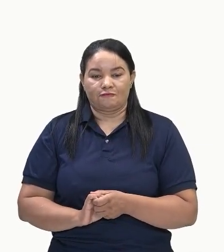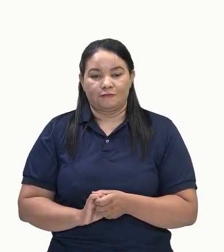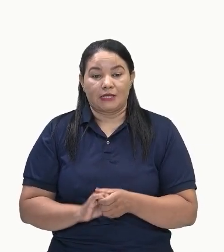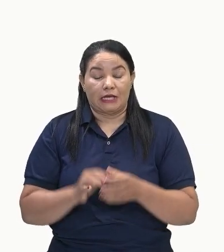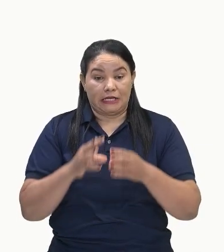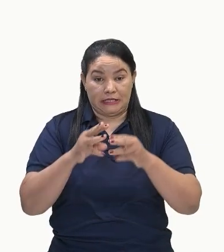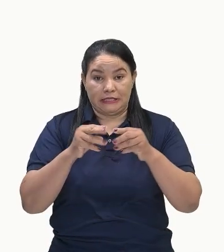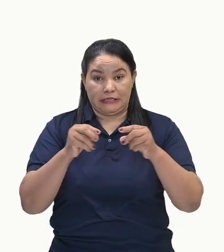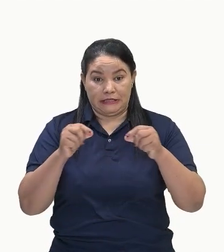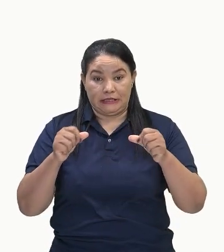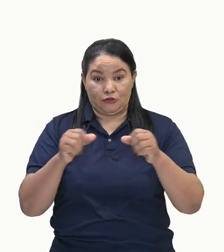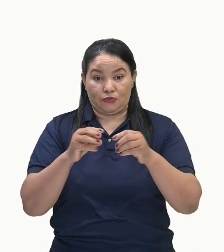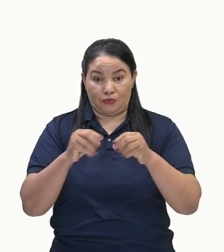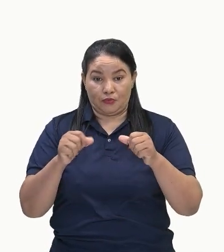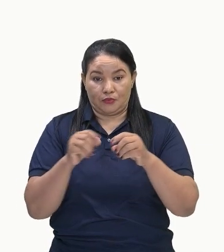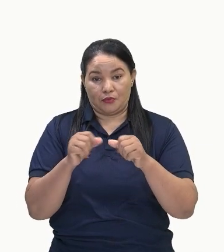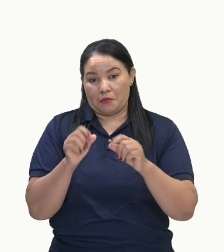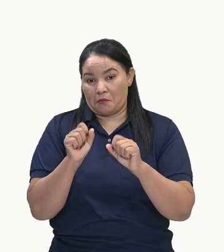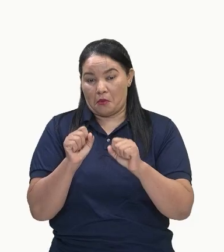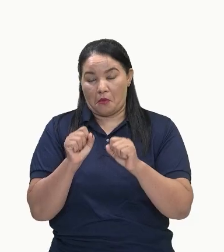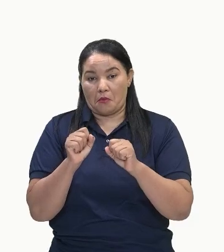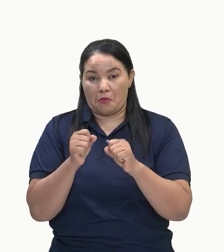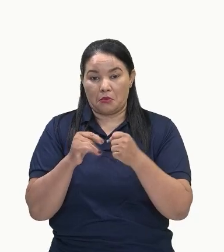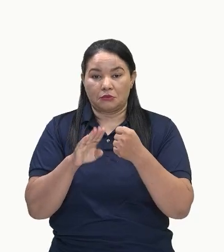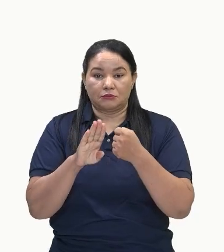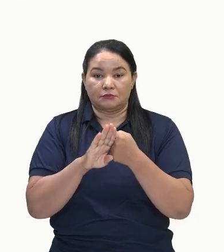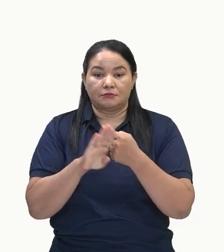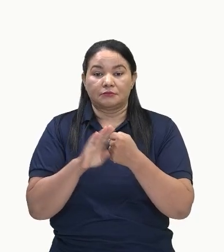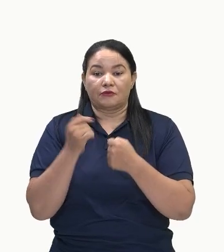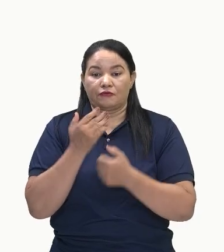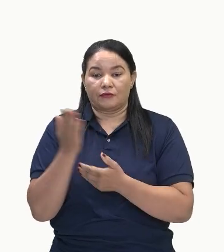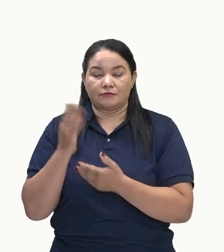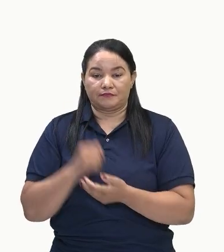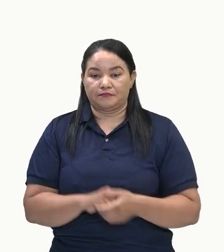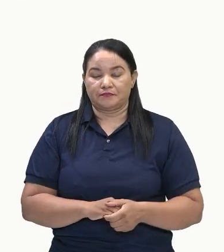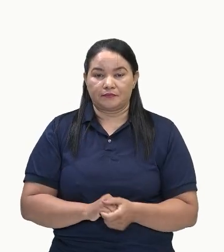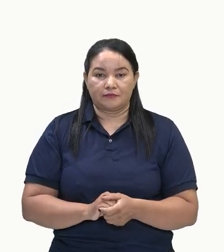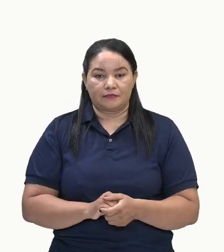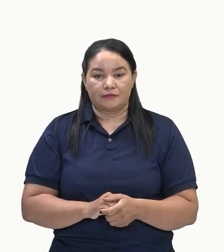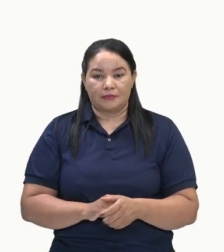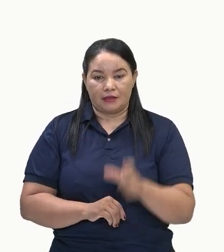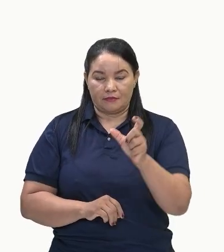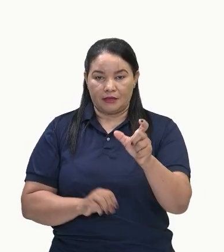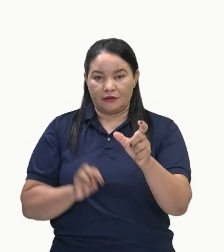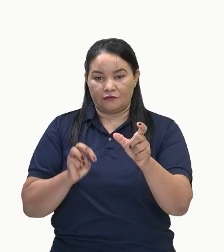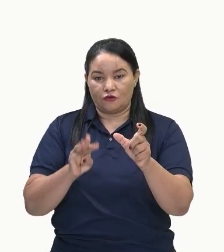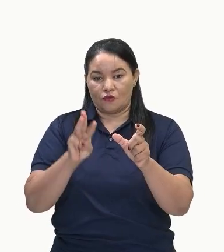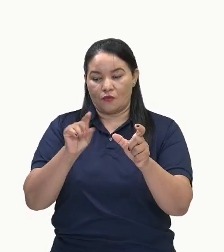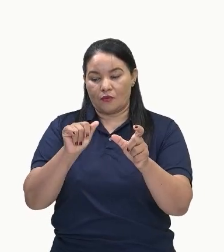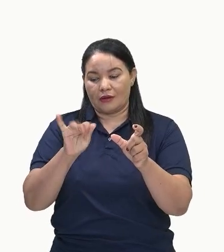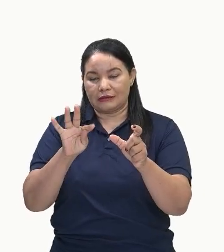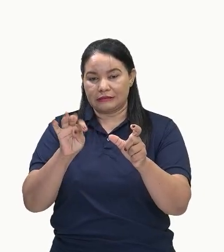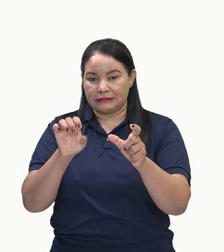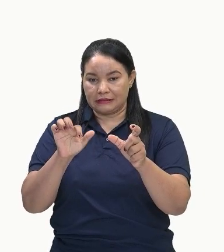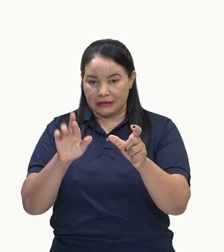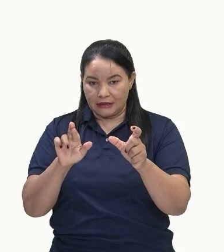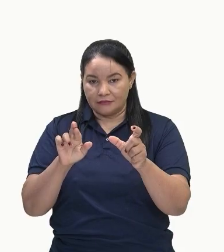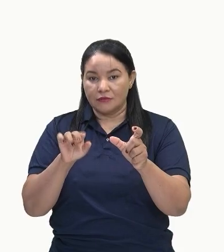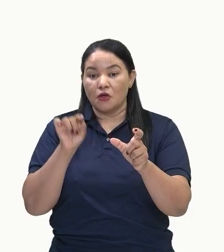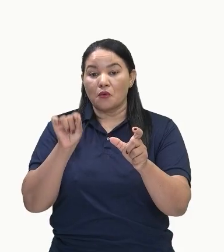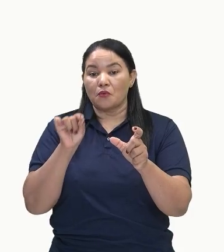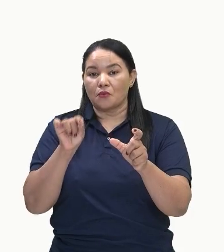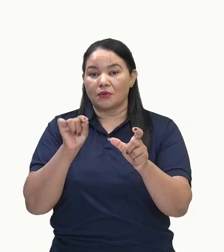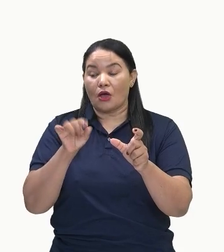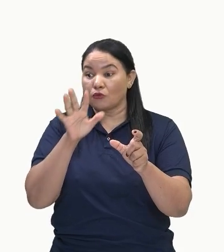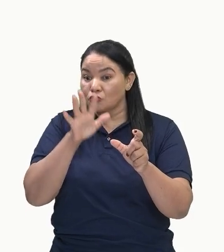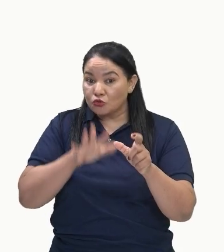liquids and substance. Olha só, water. Water não dá para contar, tá, gente? Ele é uma massa, ele é um